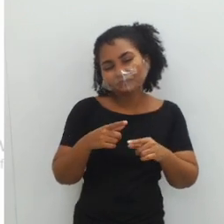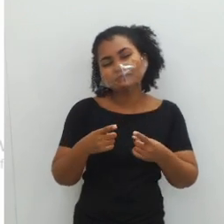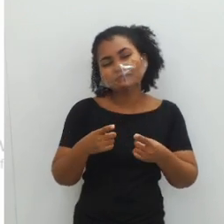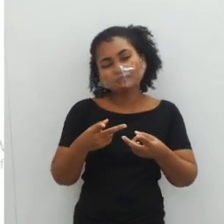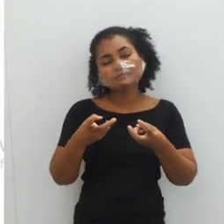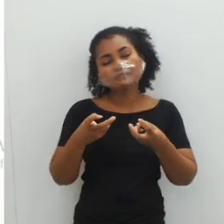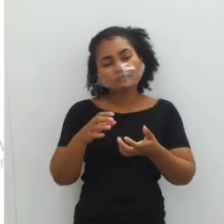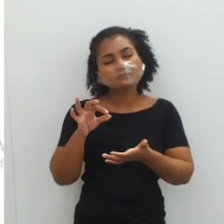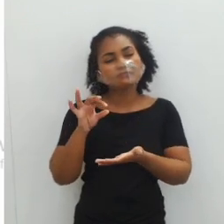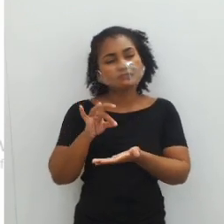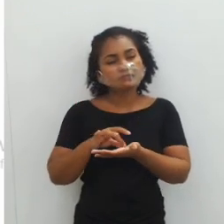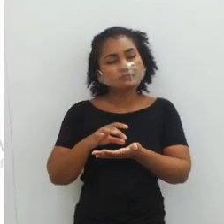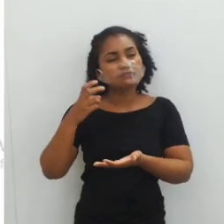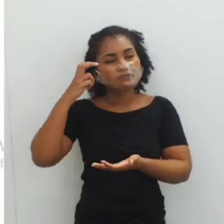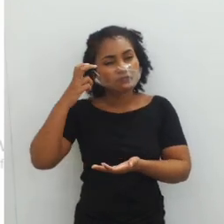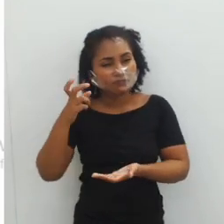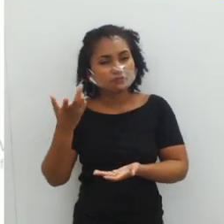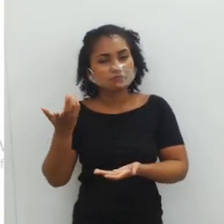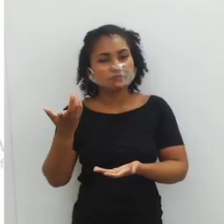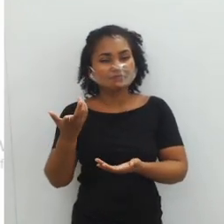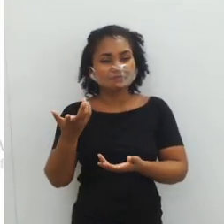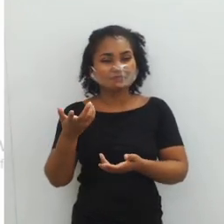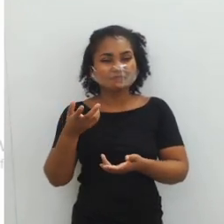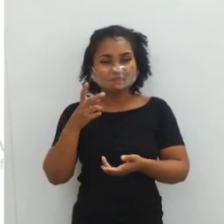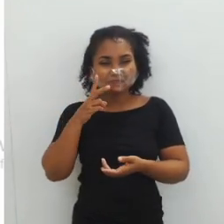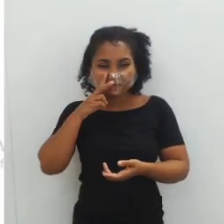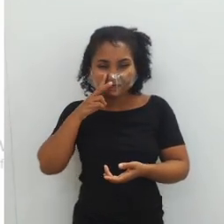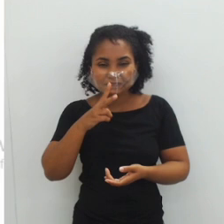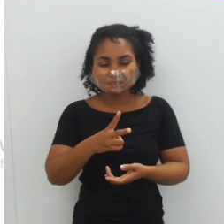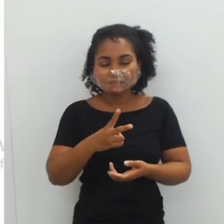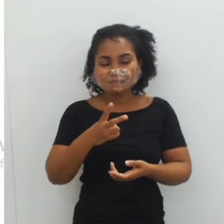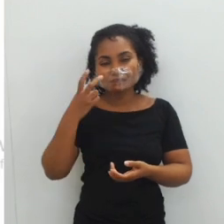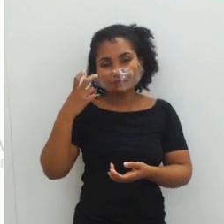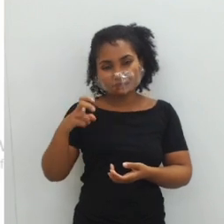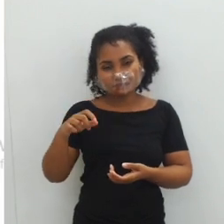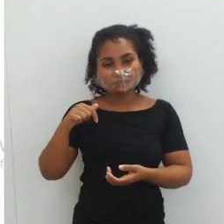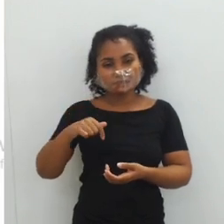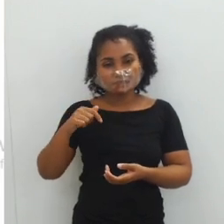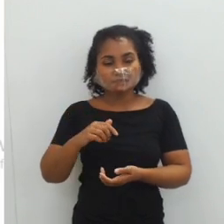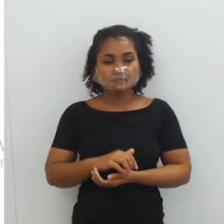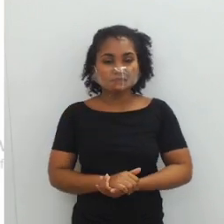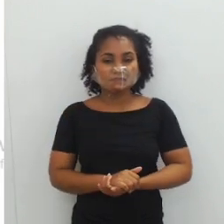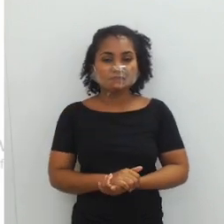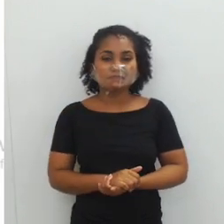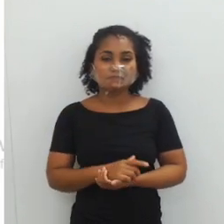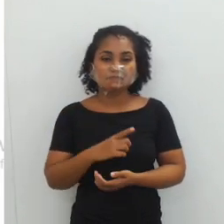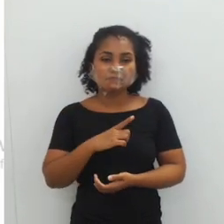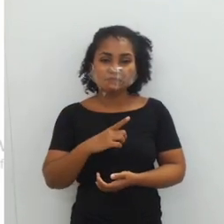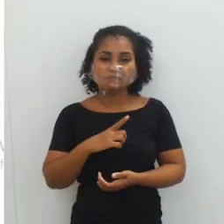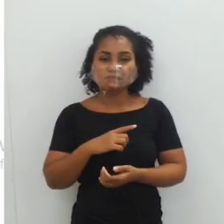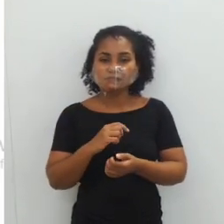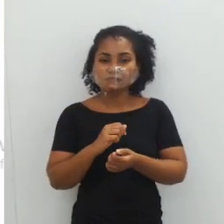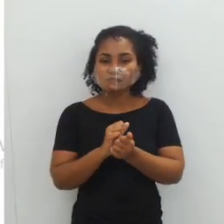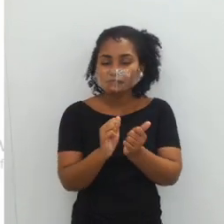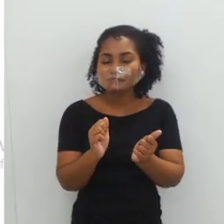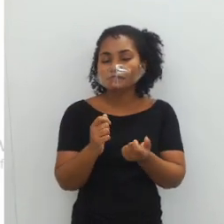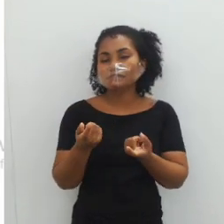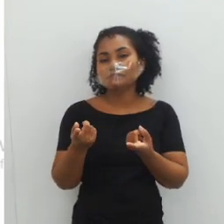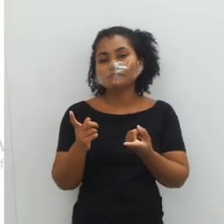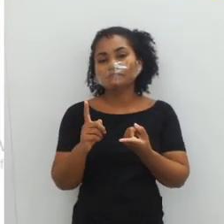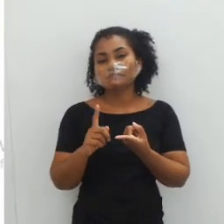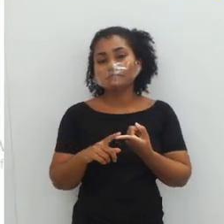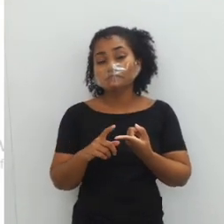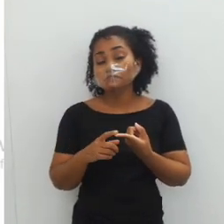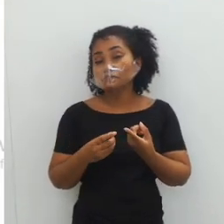se tem uma cultura muito racista ainda daquele negro escravo. Então o negro,